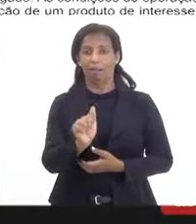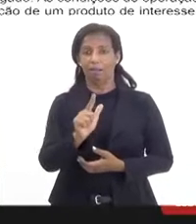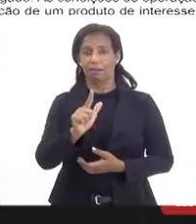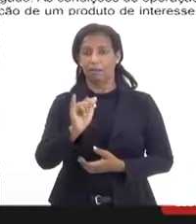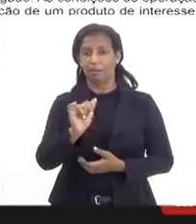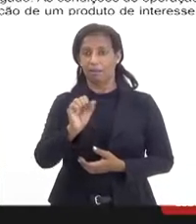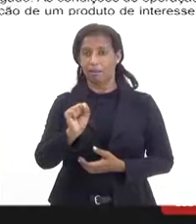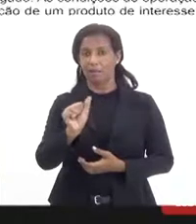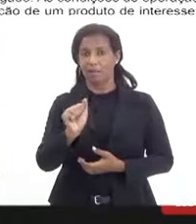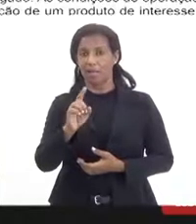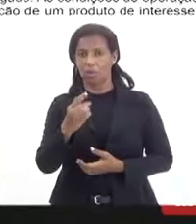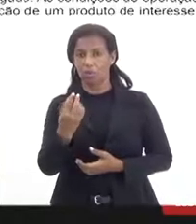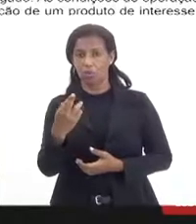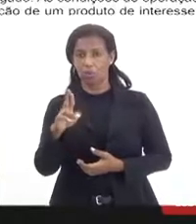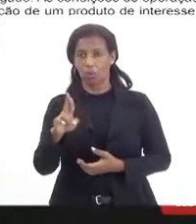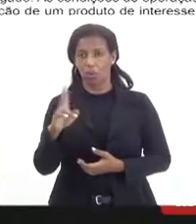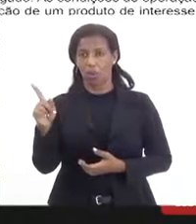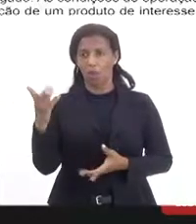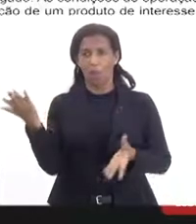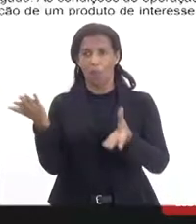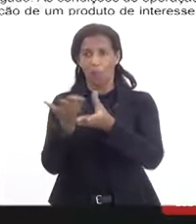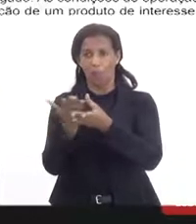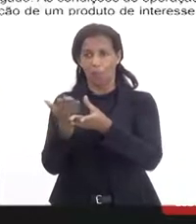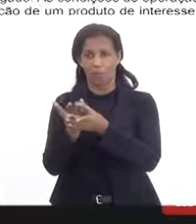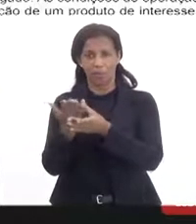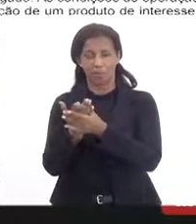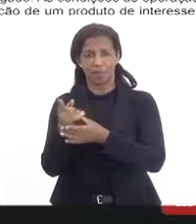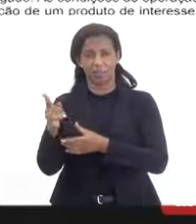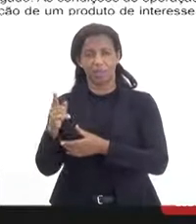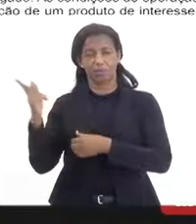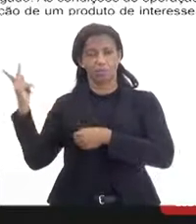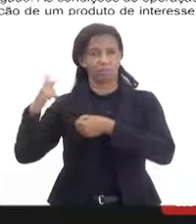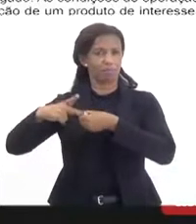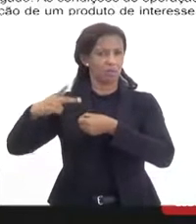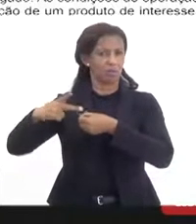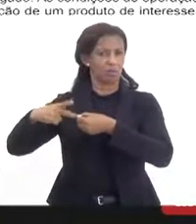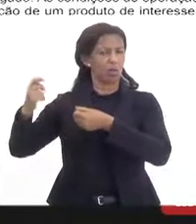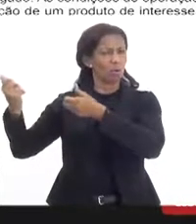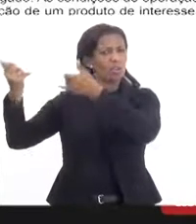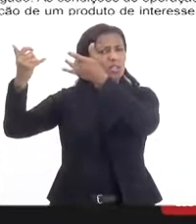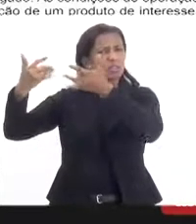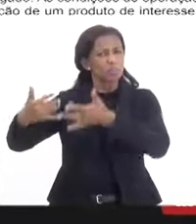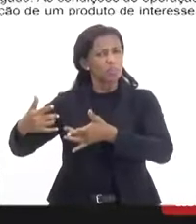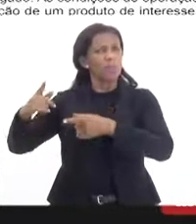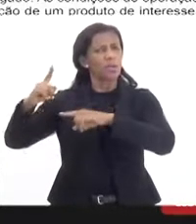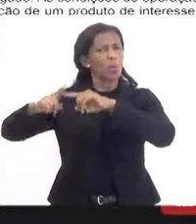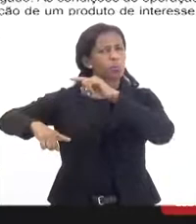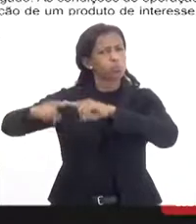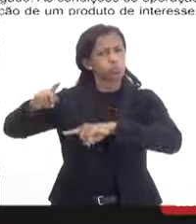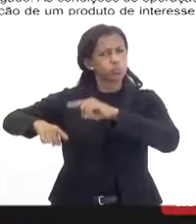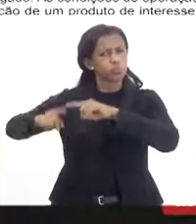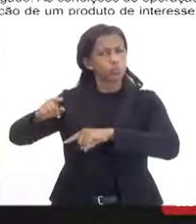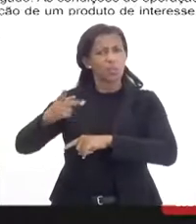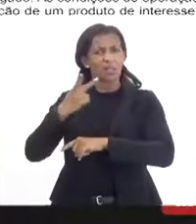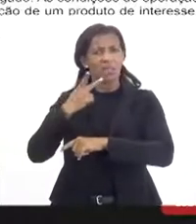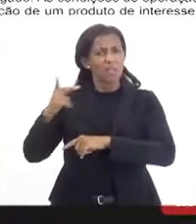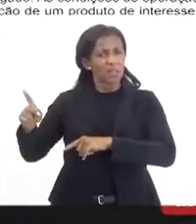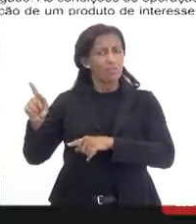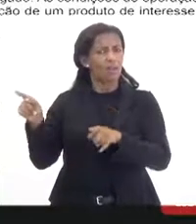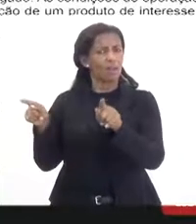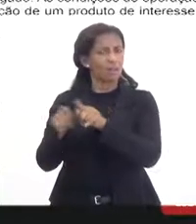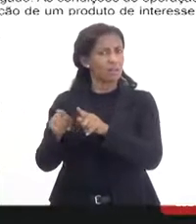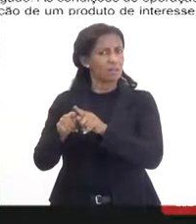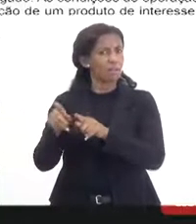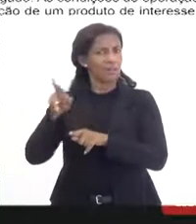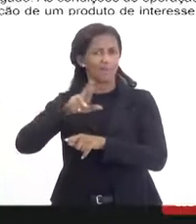aqui, processo de craqueamento e tal do petróleo, ele explica aqui qual é o produto e diz, esse produto também